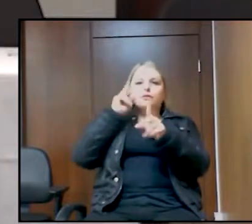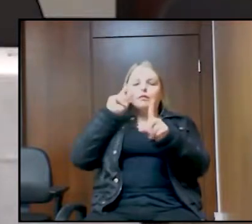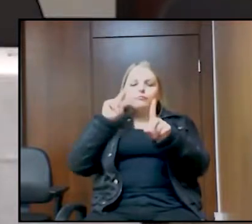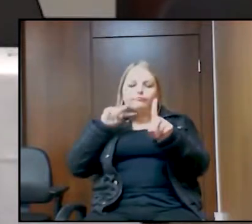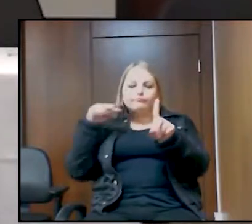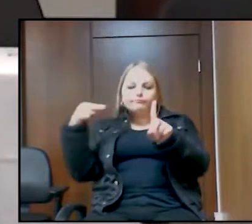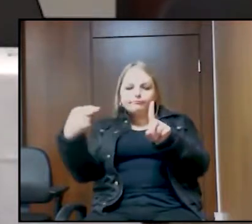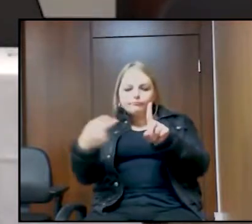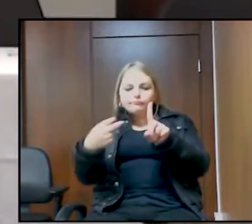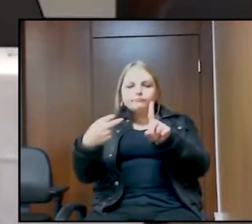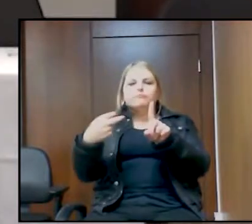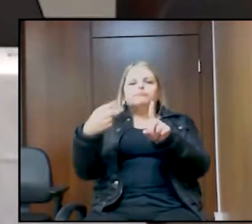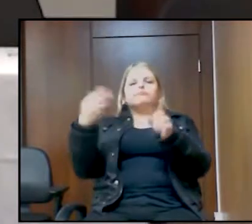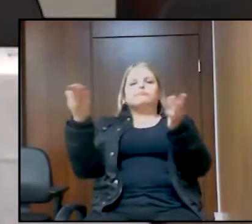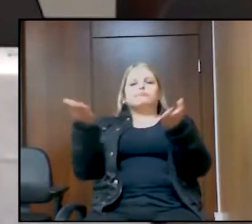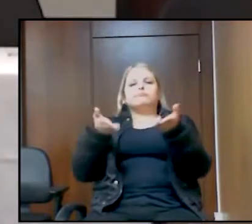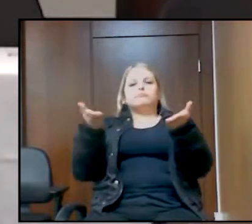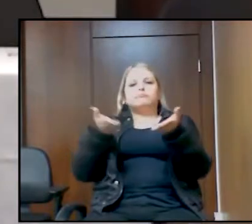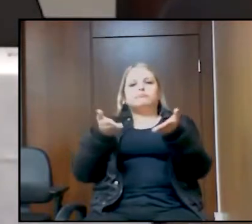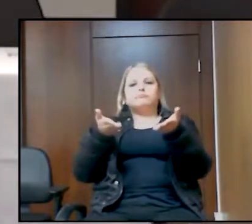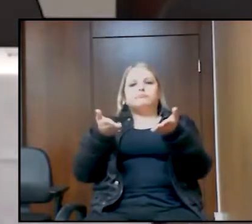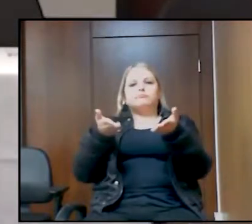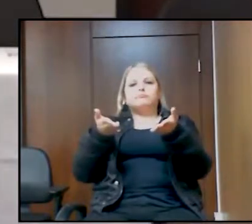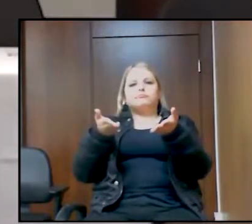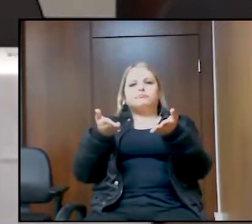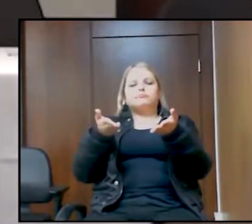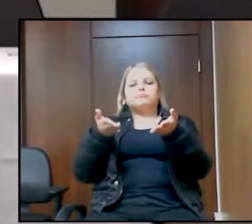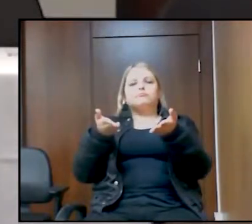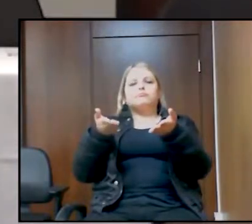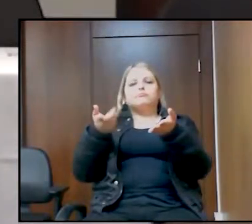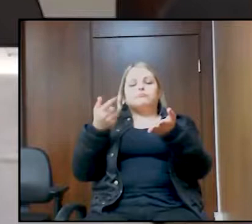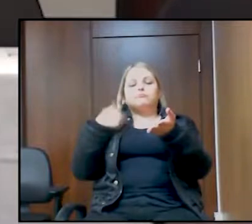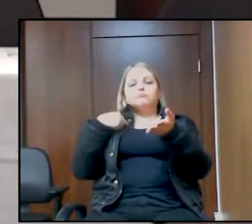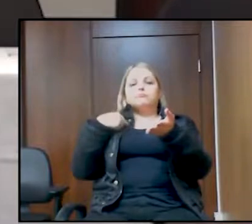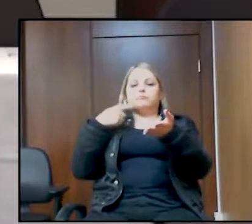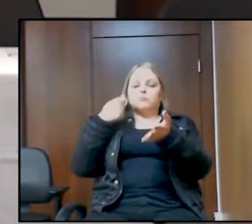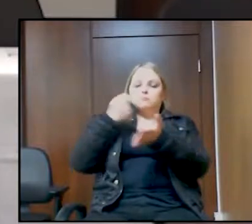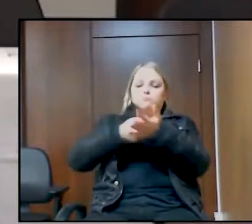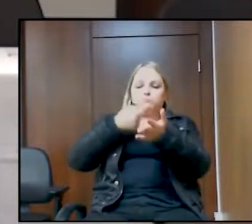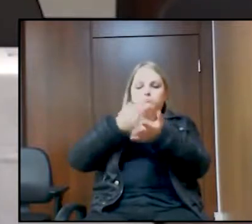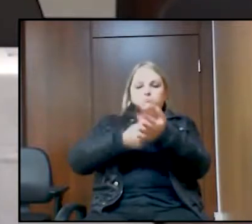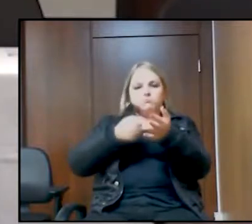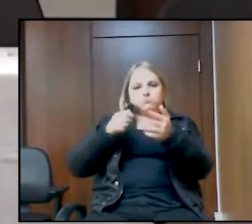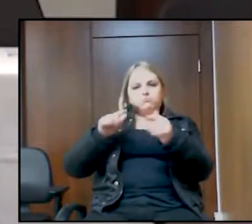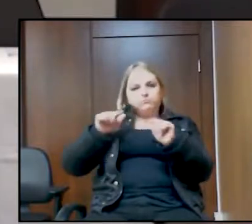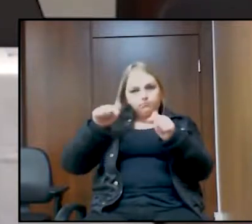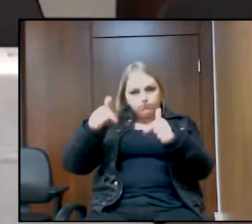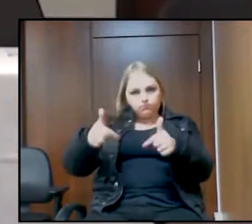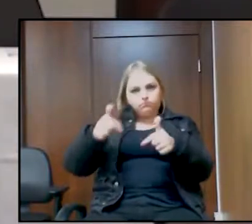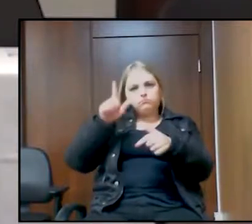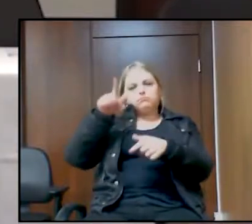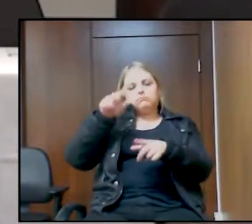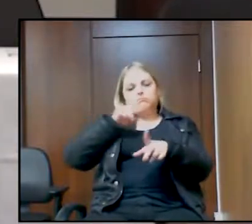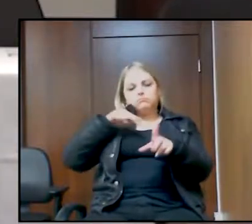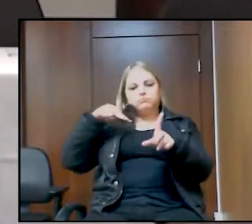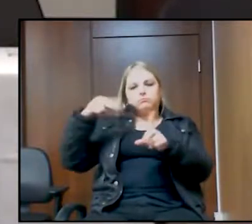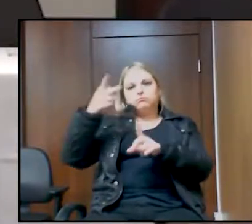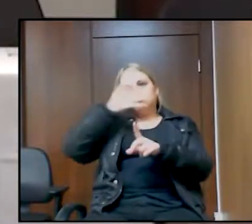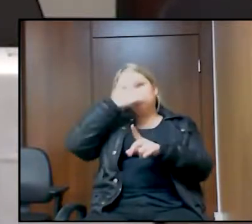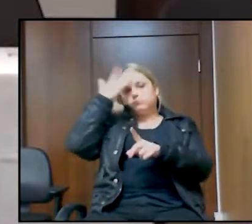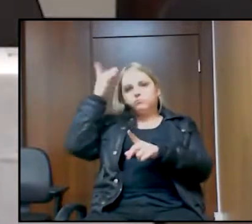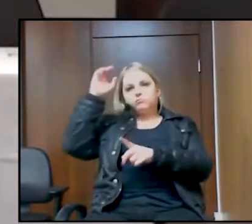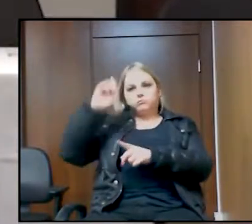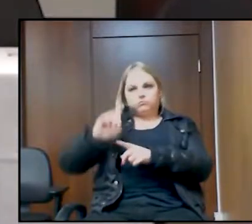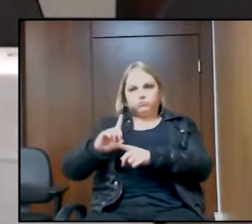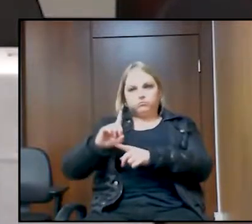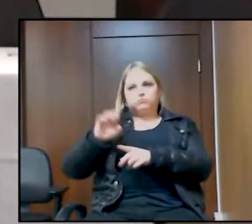vista aqui do qual eu sou militante, do ponto de vista das pessoas com deficiência, do ponto de